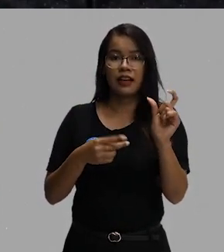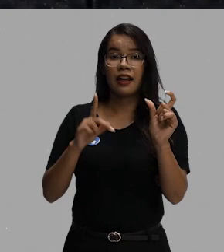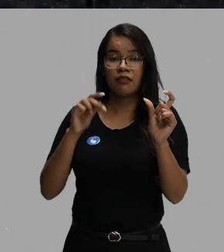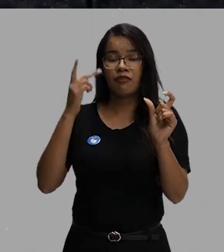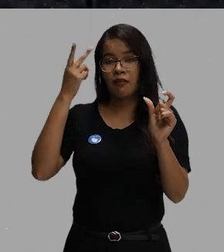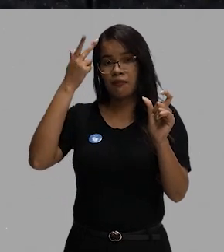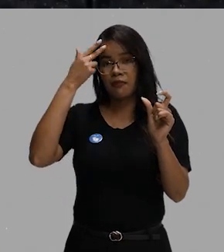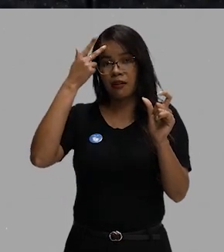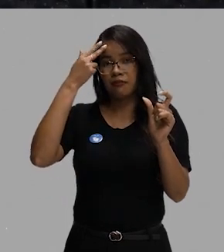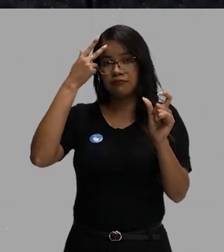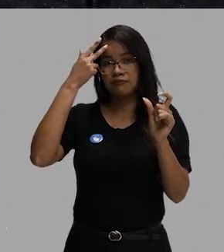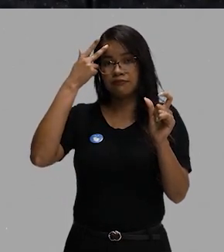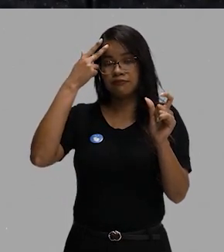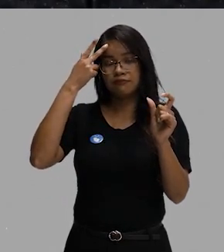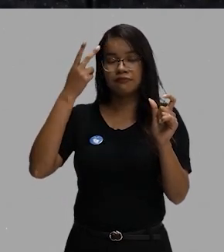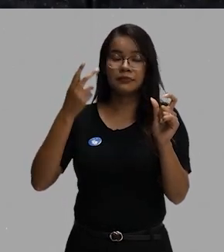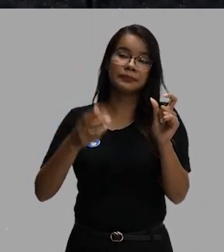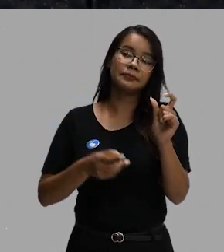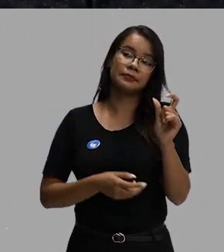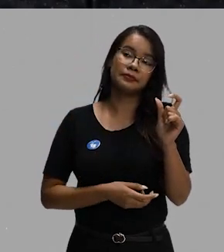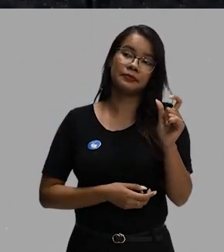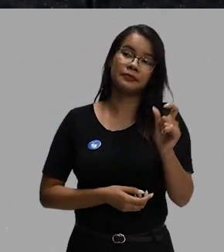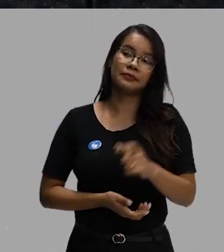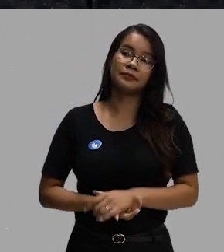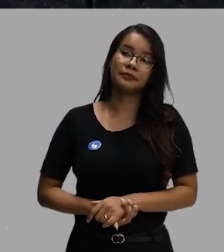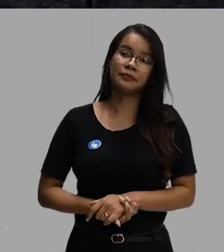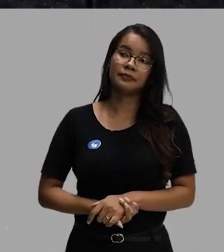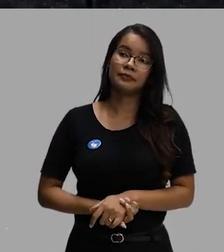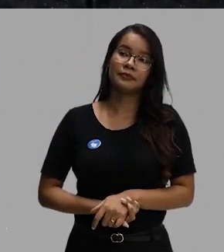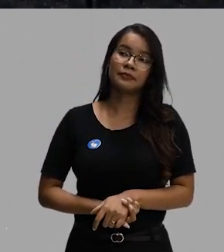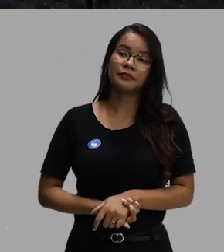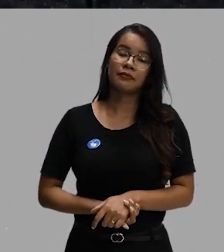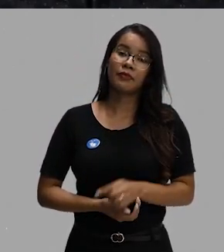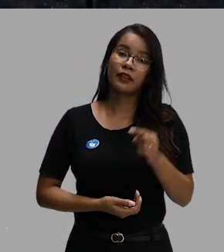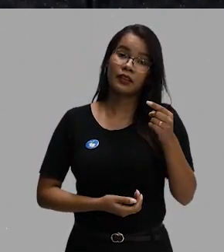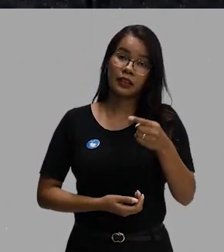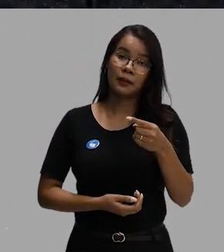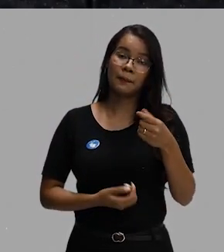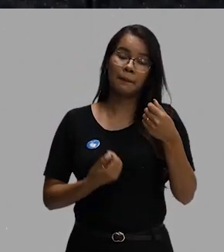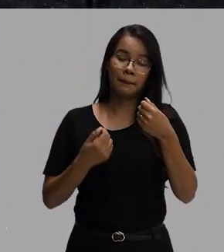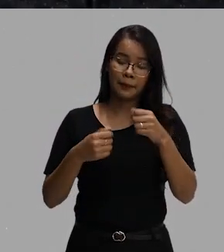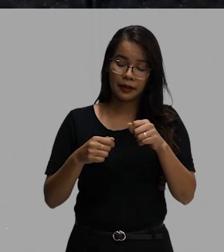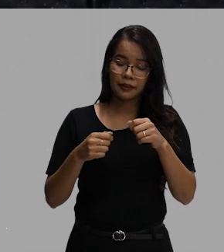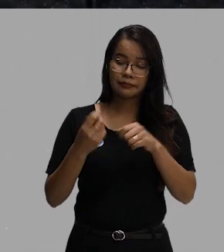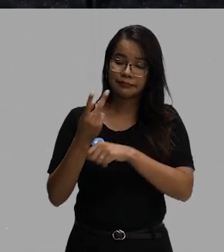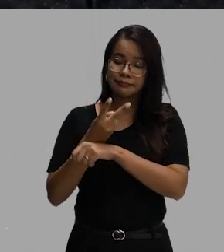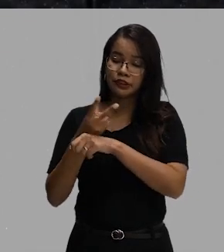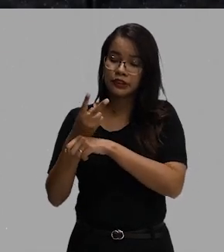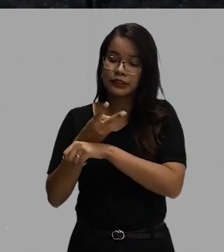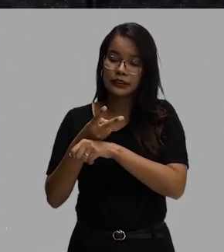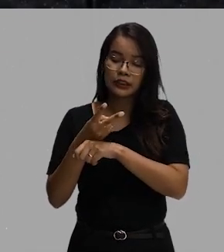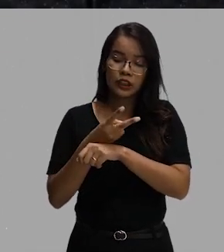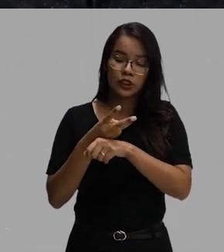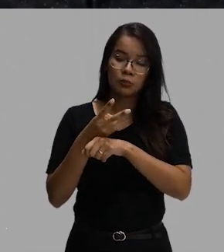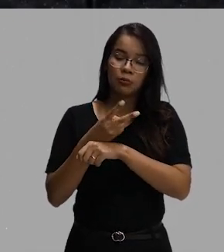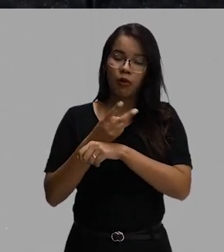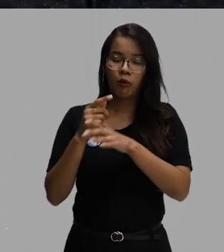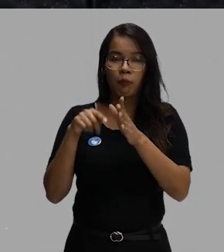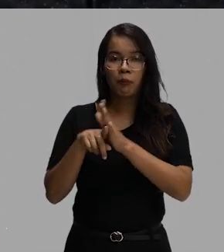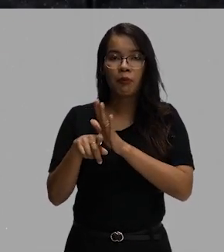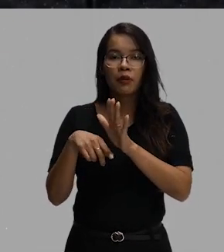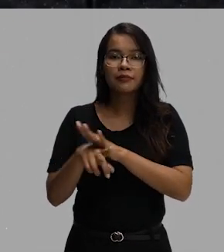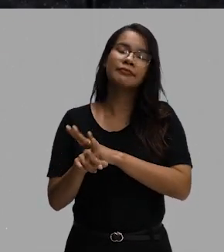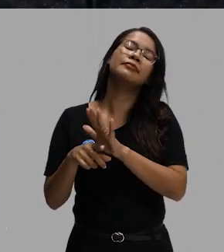mais elevada, não tem muita coloquialidade aí, você pega o dicionário, se você estiver no seu smartphone,